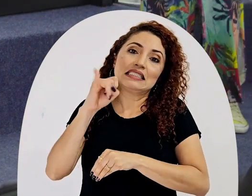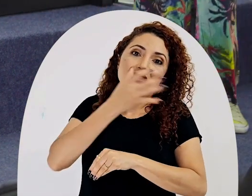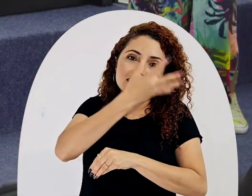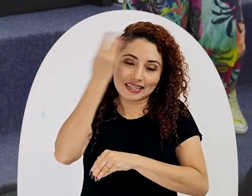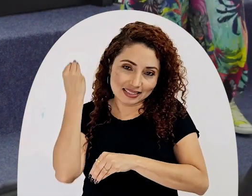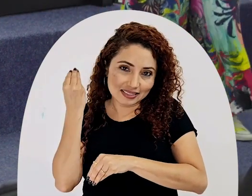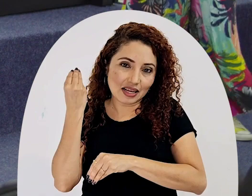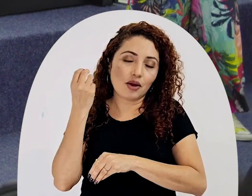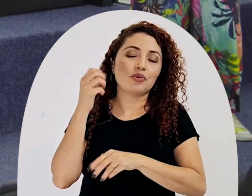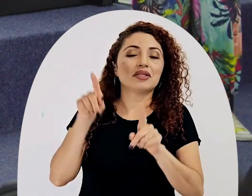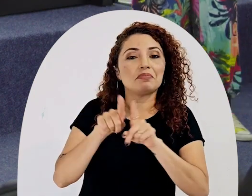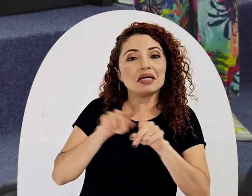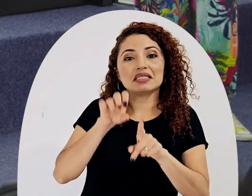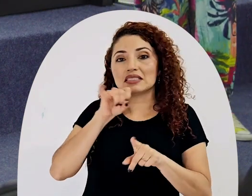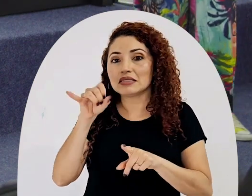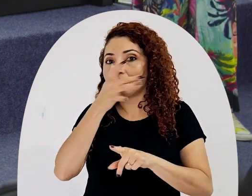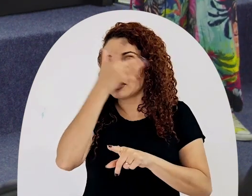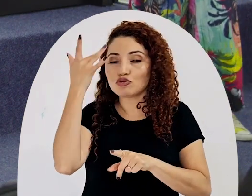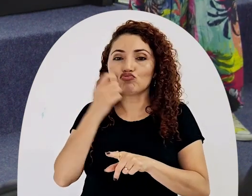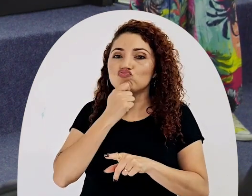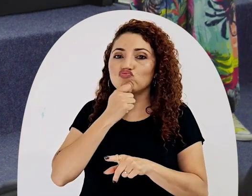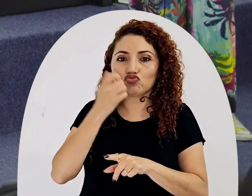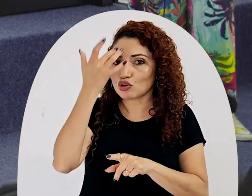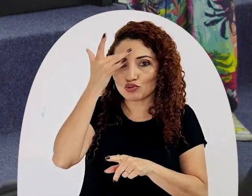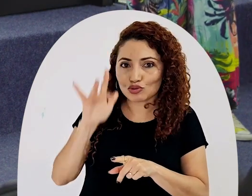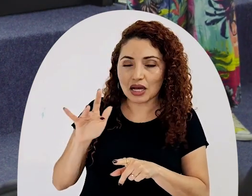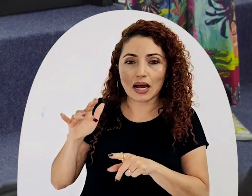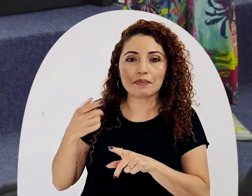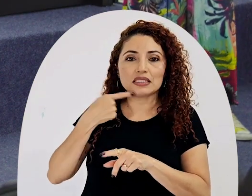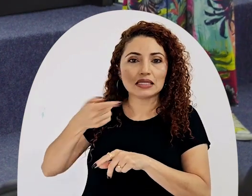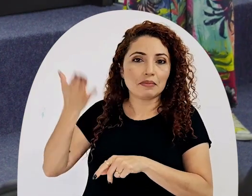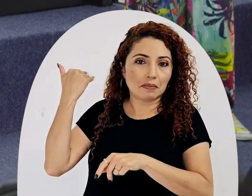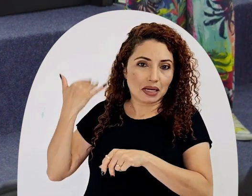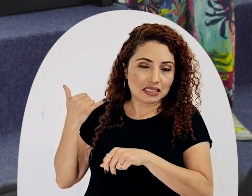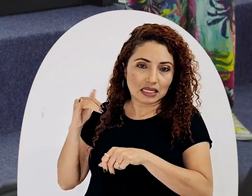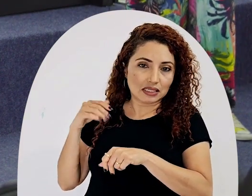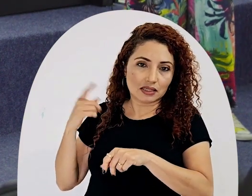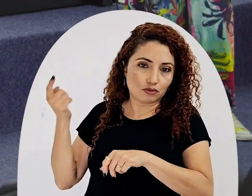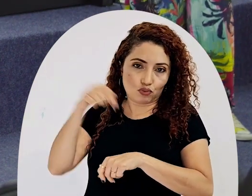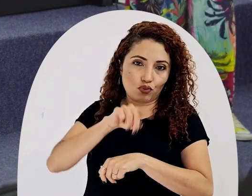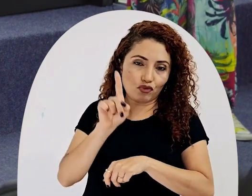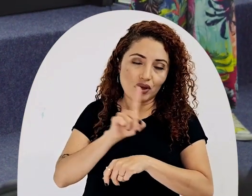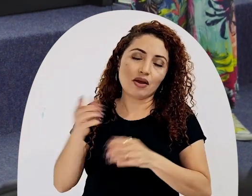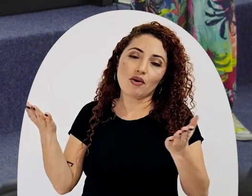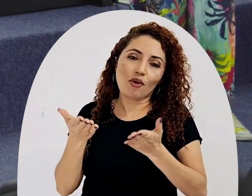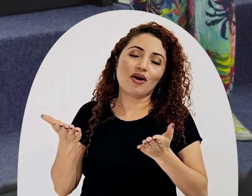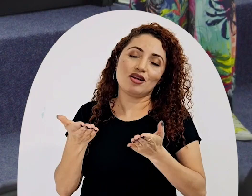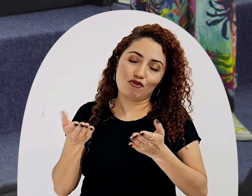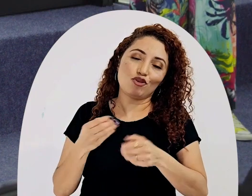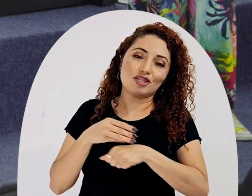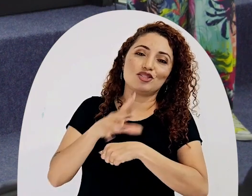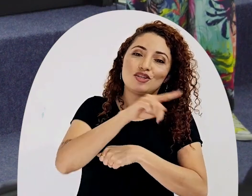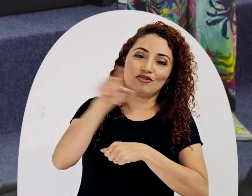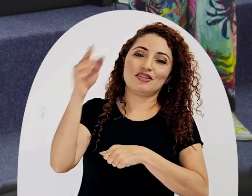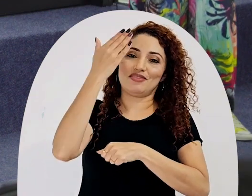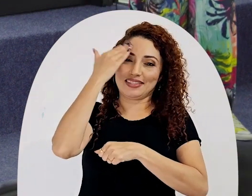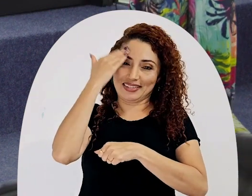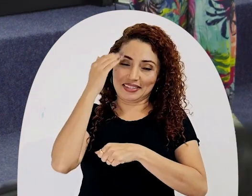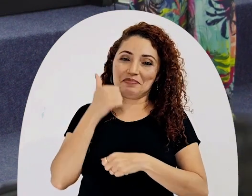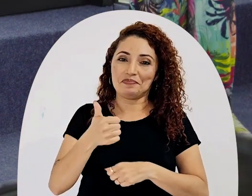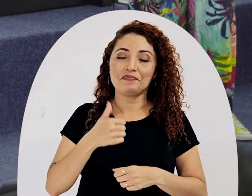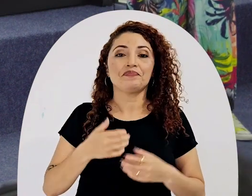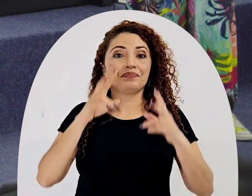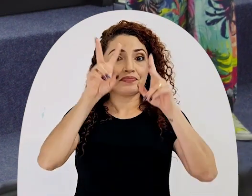semana passada e para quem não teve oportunidade, né, de estar presente com a gente durante o momento das capacitações. Quando a